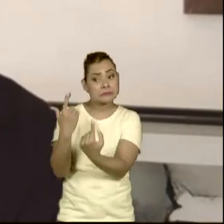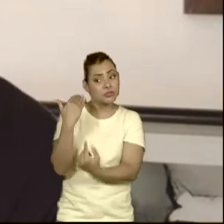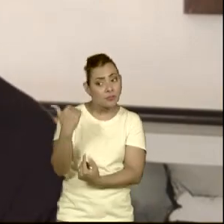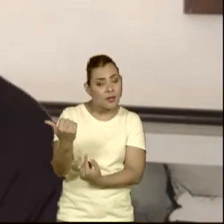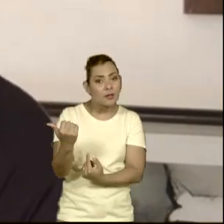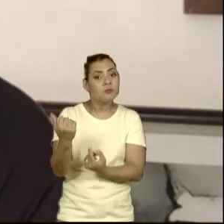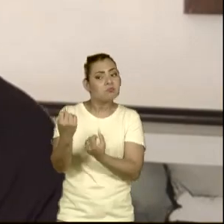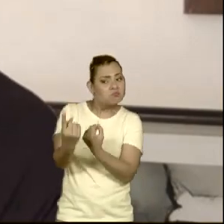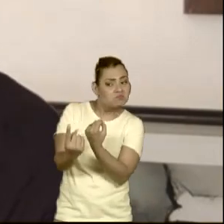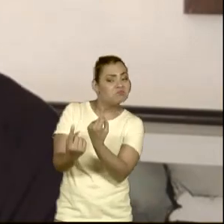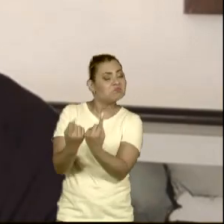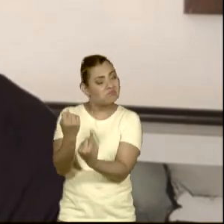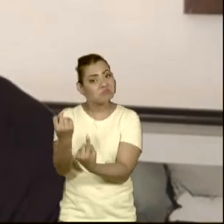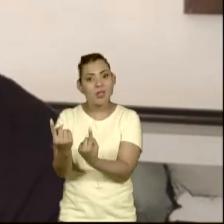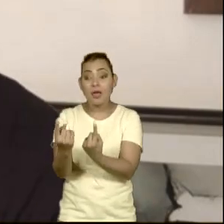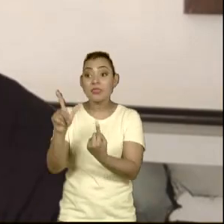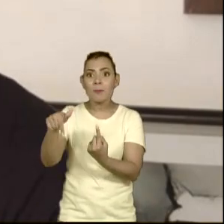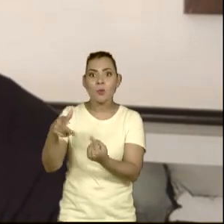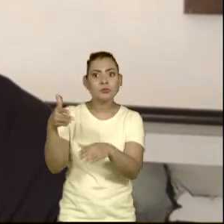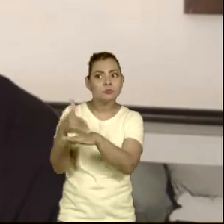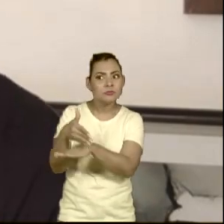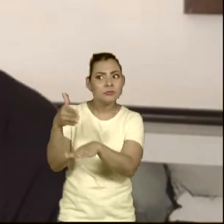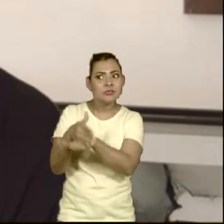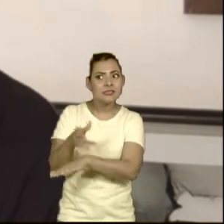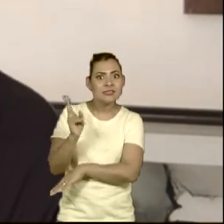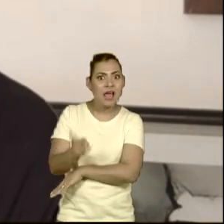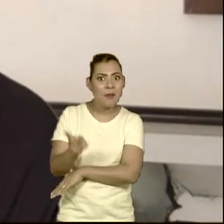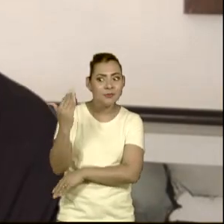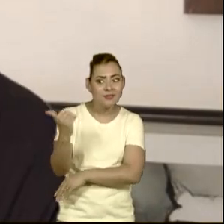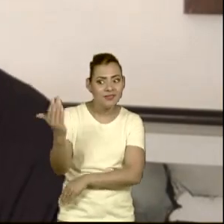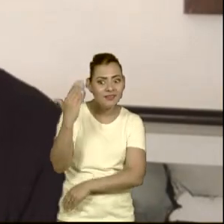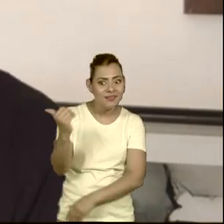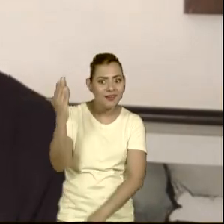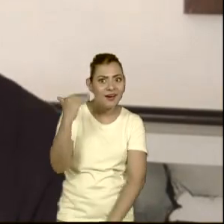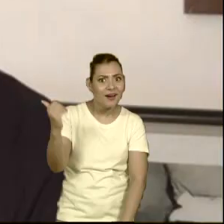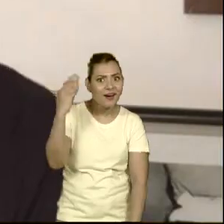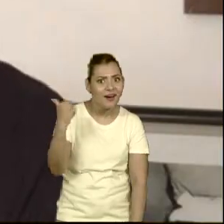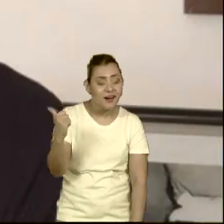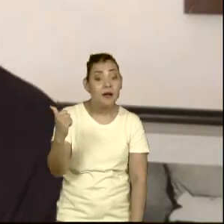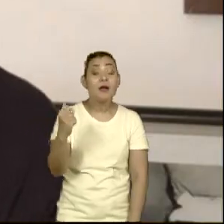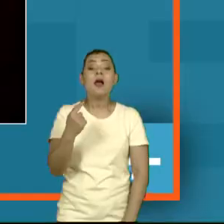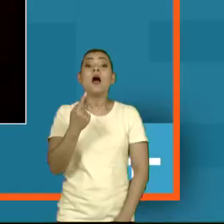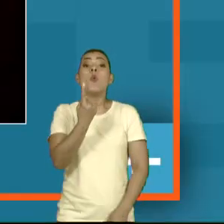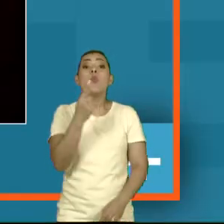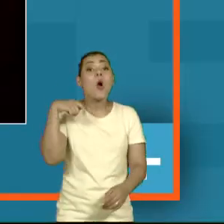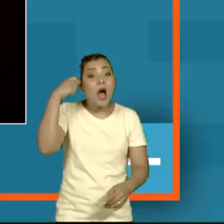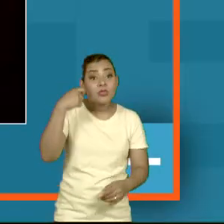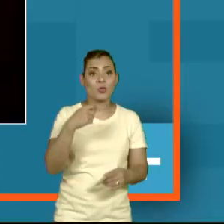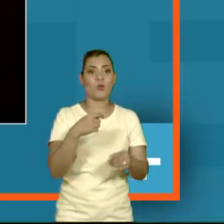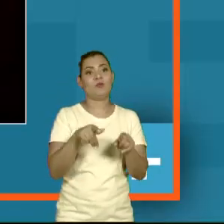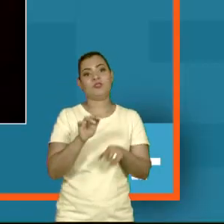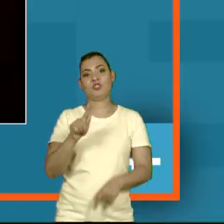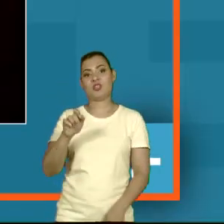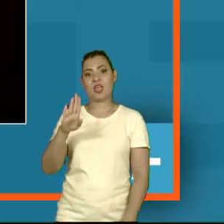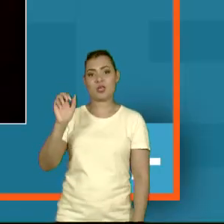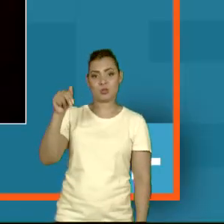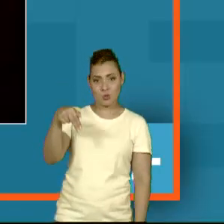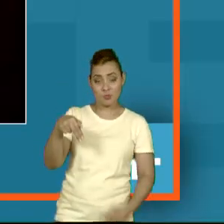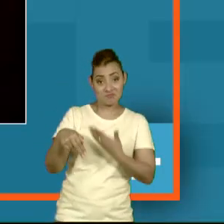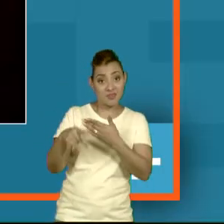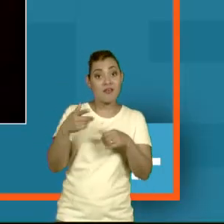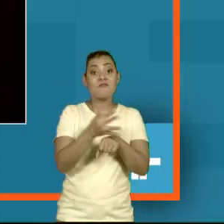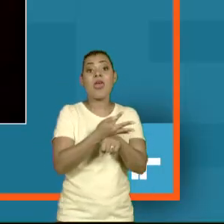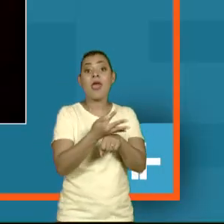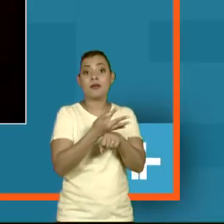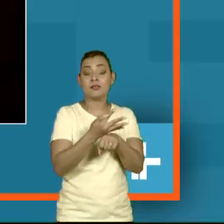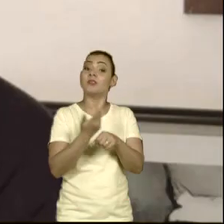eventualmente, essas participações começaram a ficar muito frequentes, um dia, um ator ia tirar férias oficiais, o Gerson de Abreu, e aí,